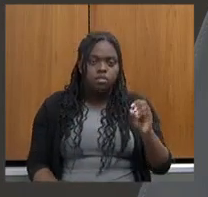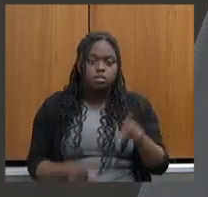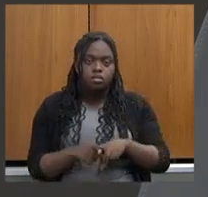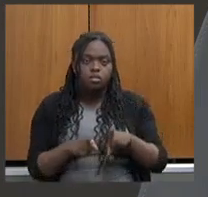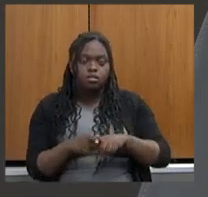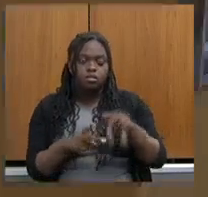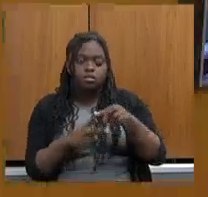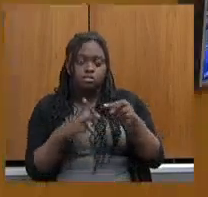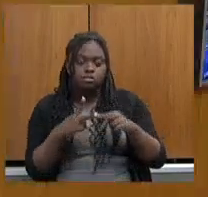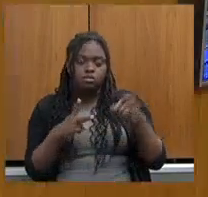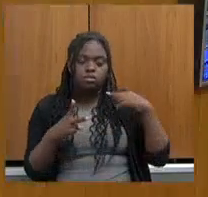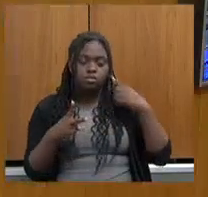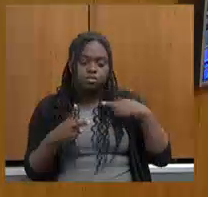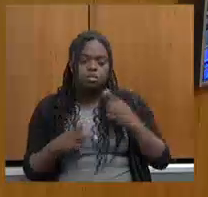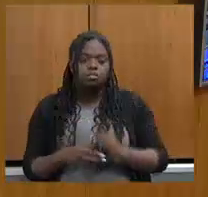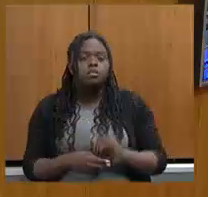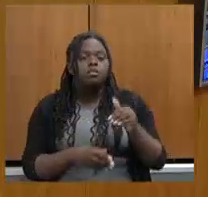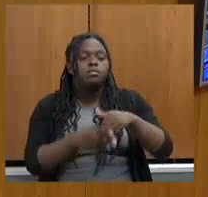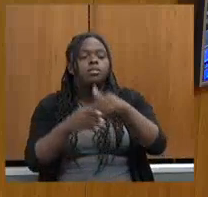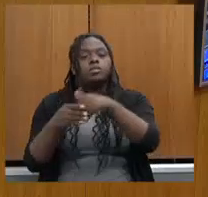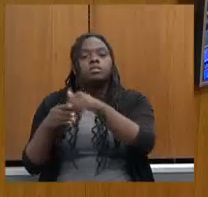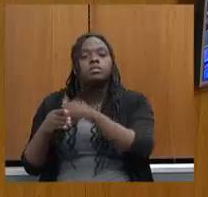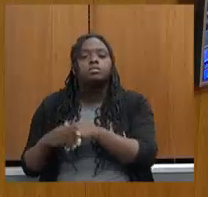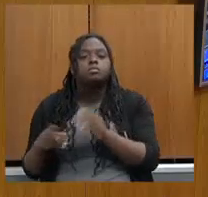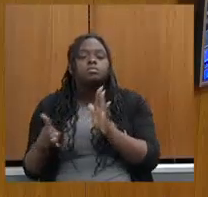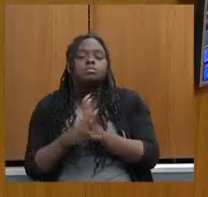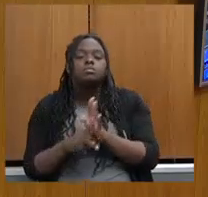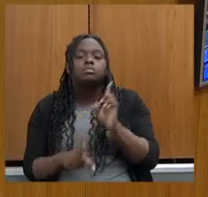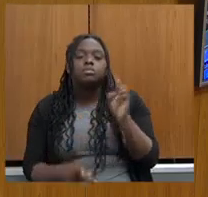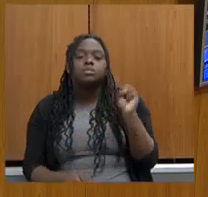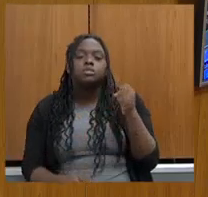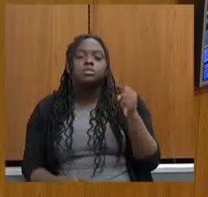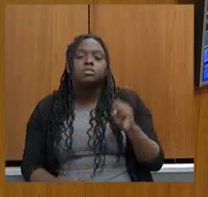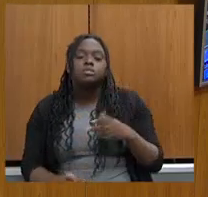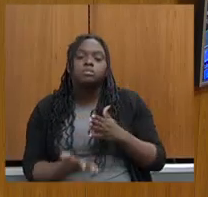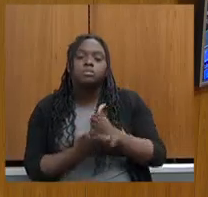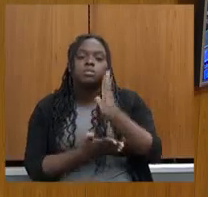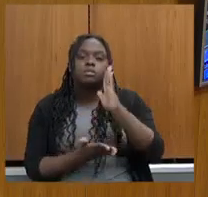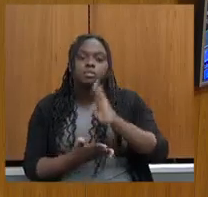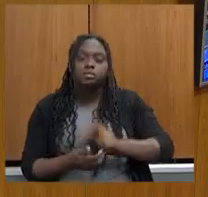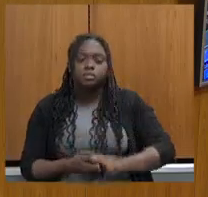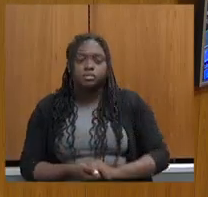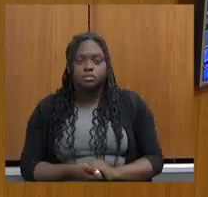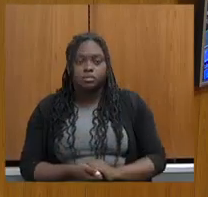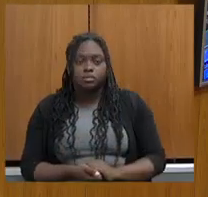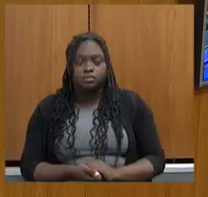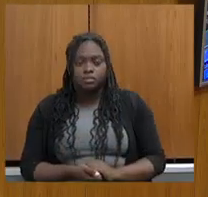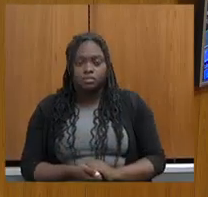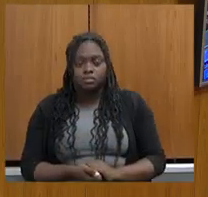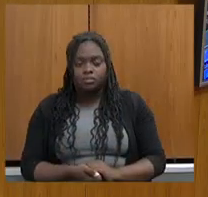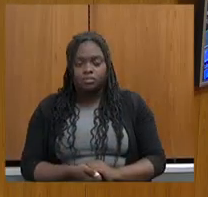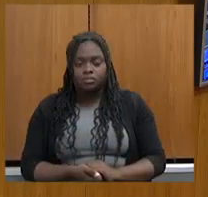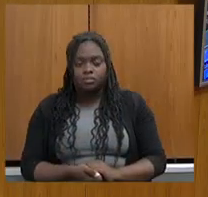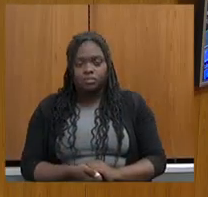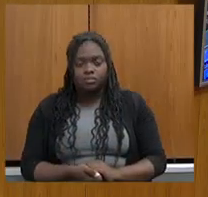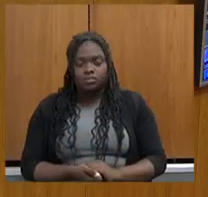Ei votação requerimento senhores deputados com a própria manhas com segundo ano aprovado o requerimento presidência